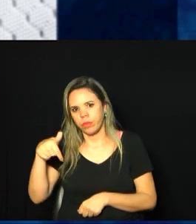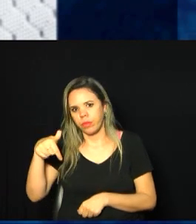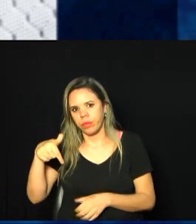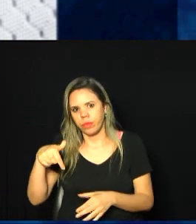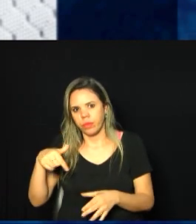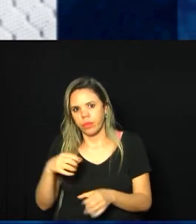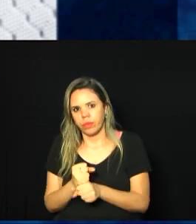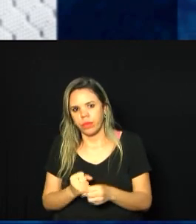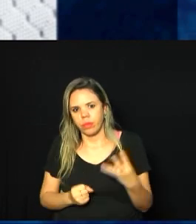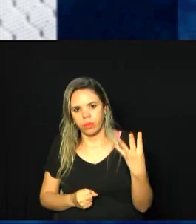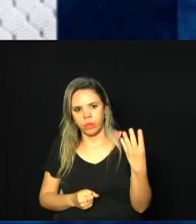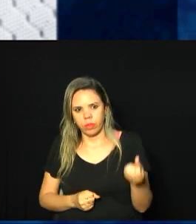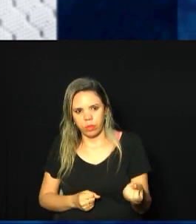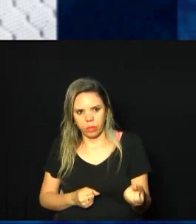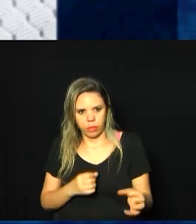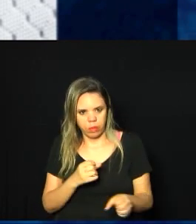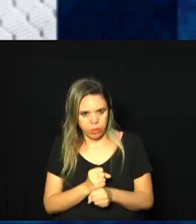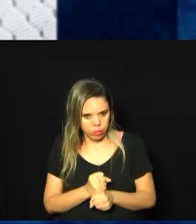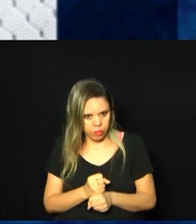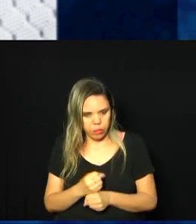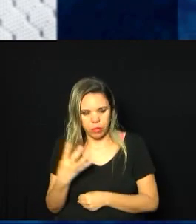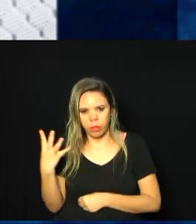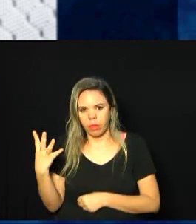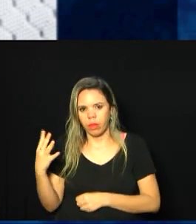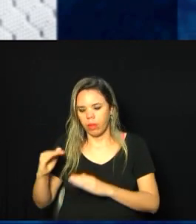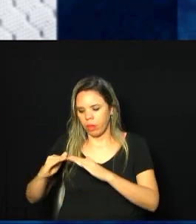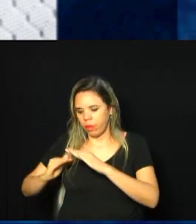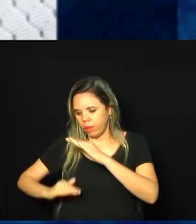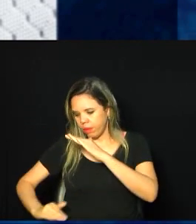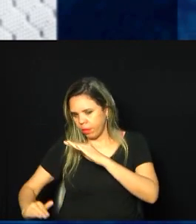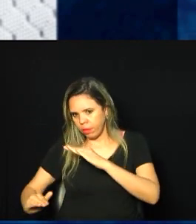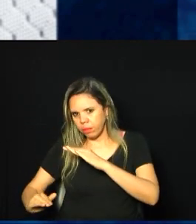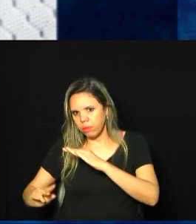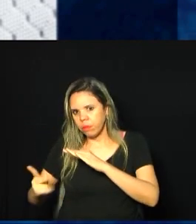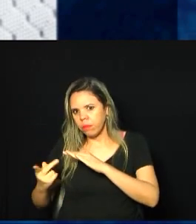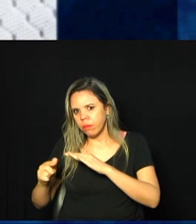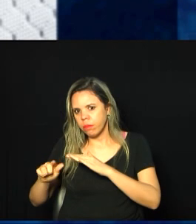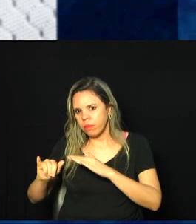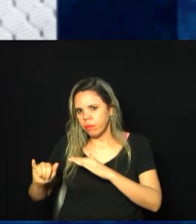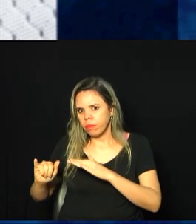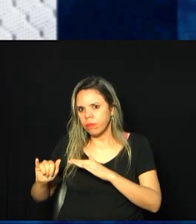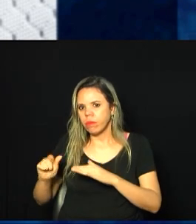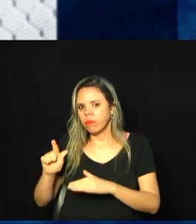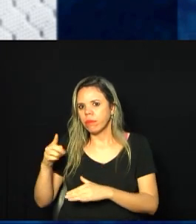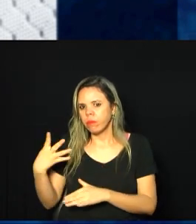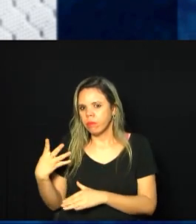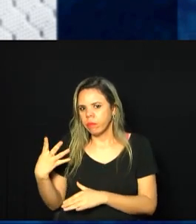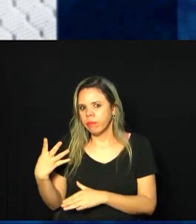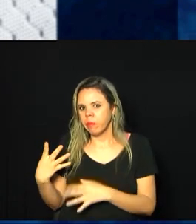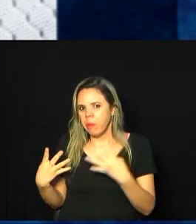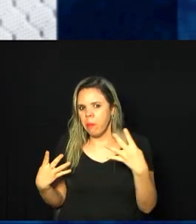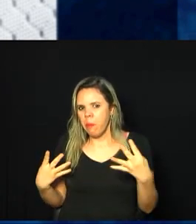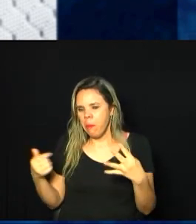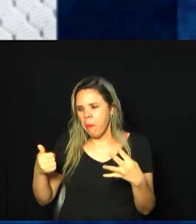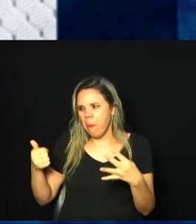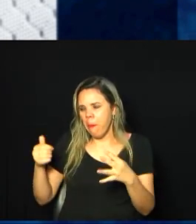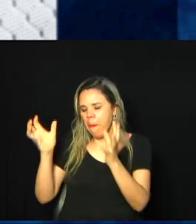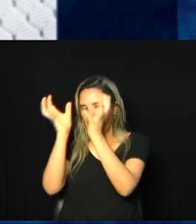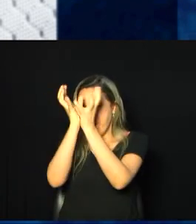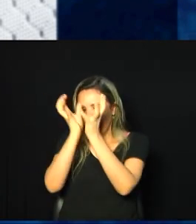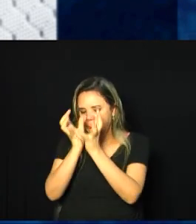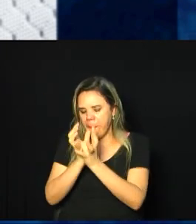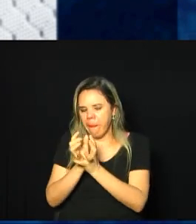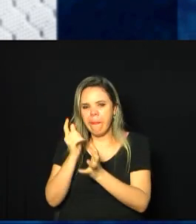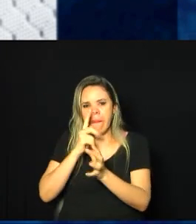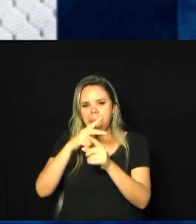com 46 pontos. 4 abaixo do Avaí, que fecha o G4. O G4 são as 4 primeiras equipes